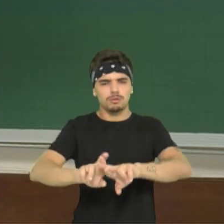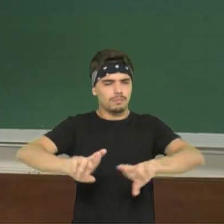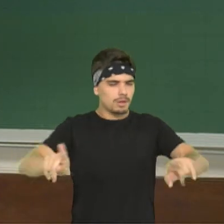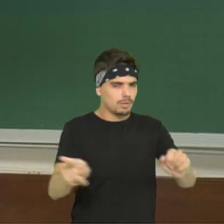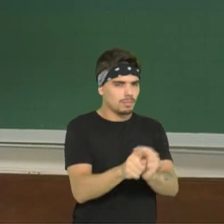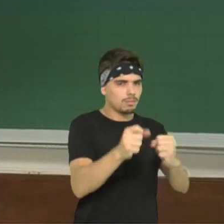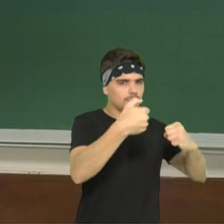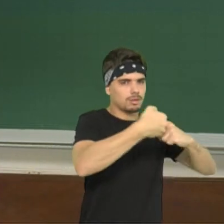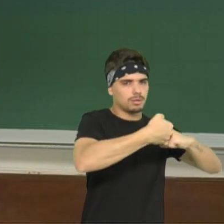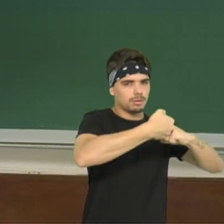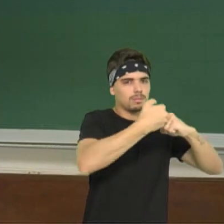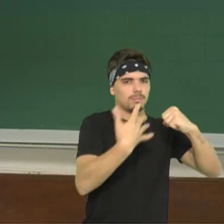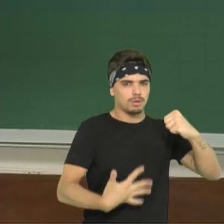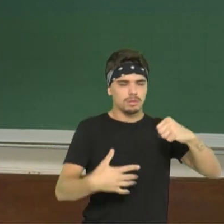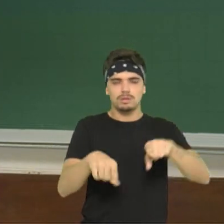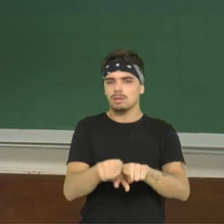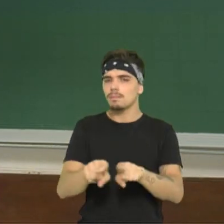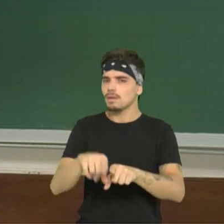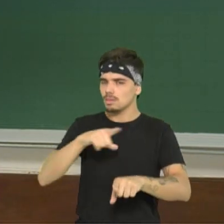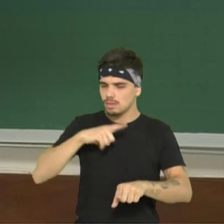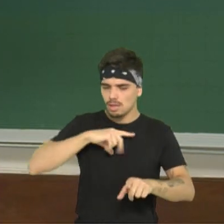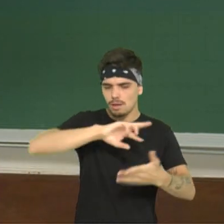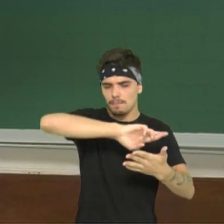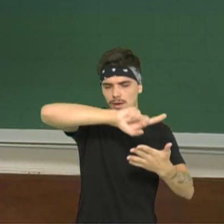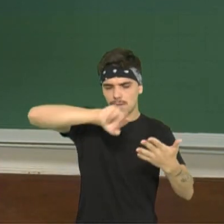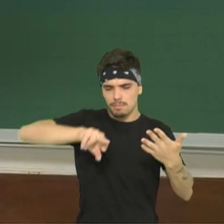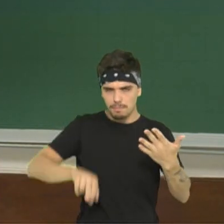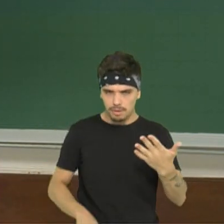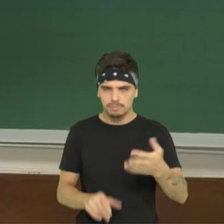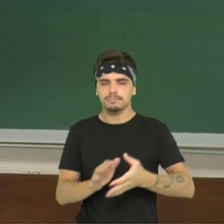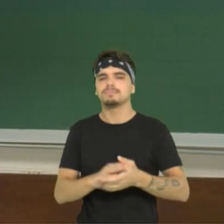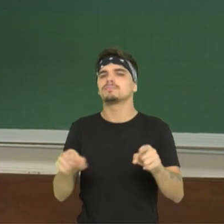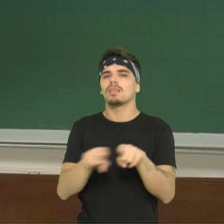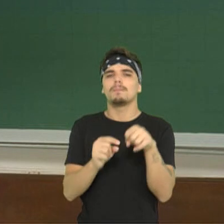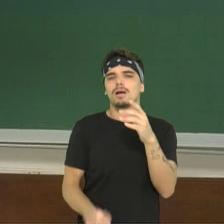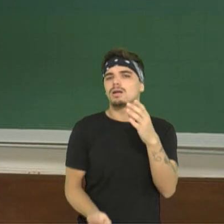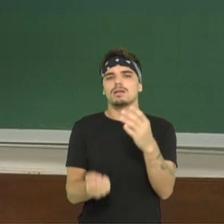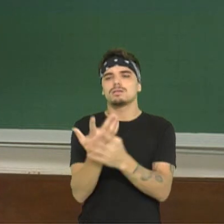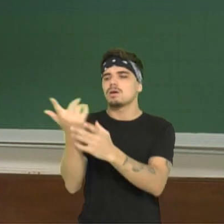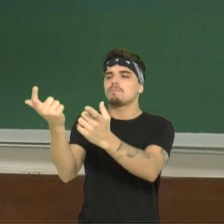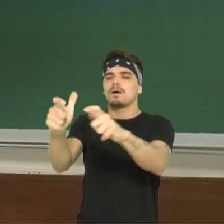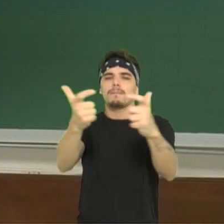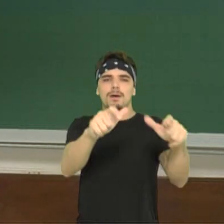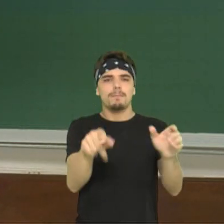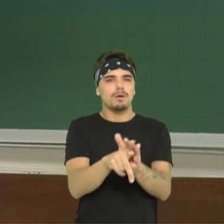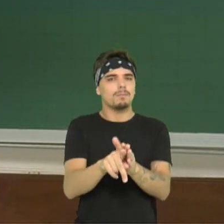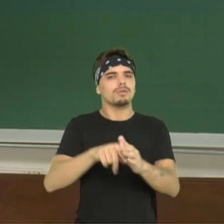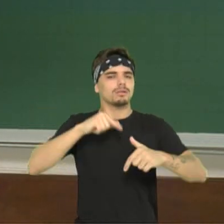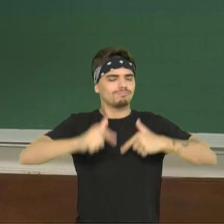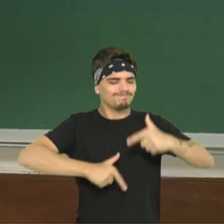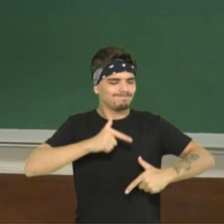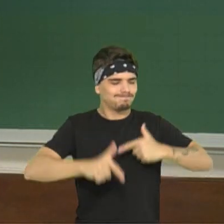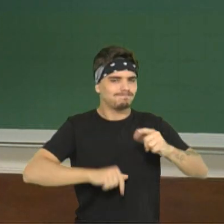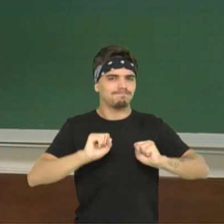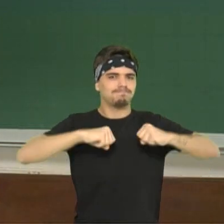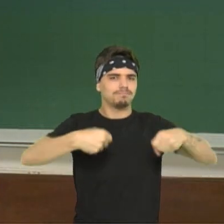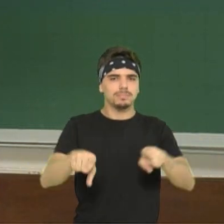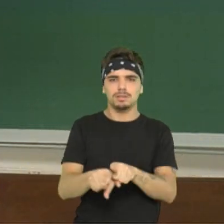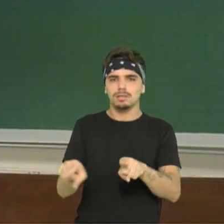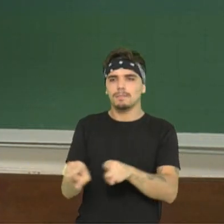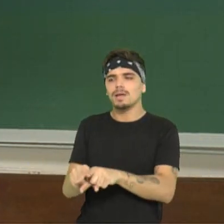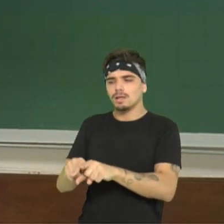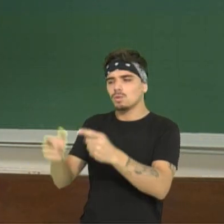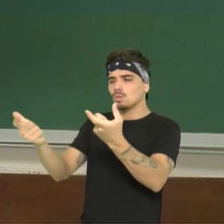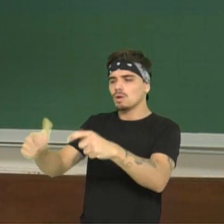democracia, onde há rotatividade. Criação de campos de trabalho forçado e também campos de